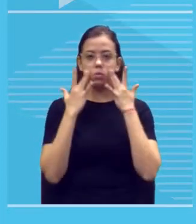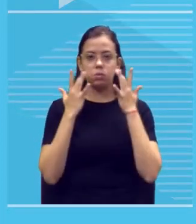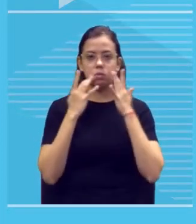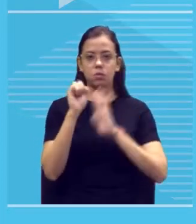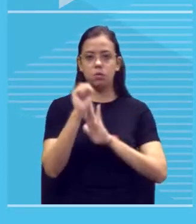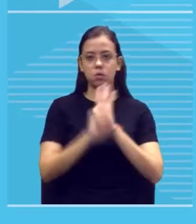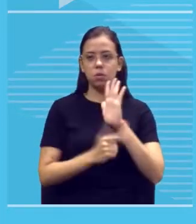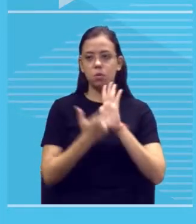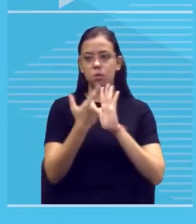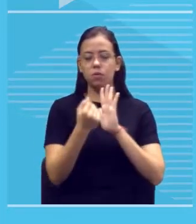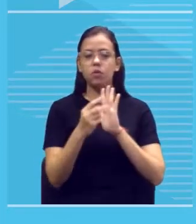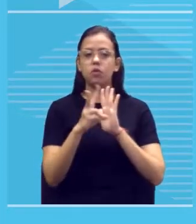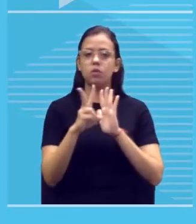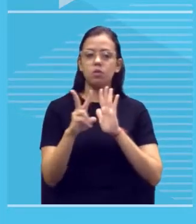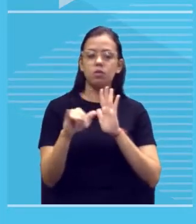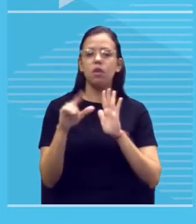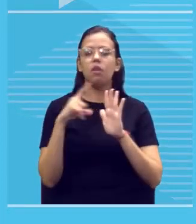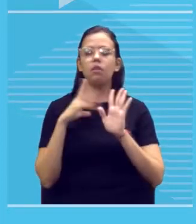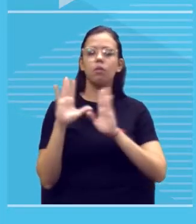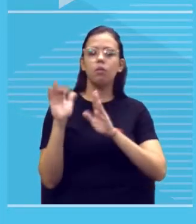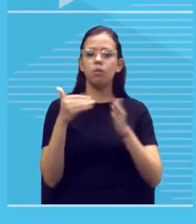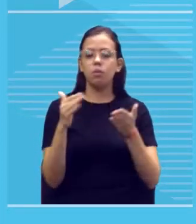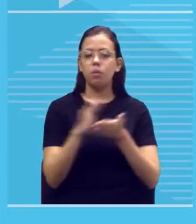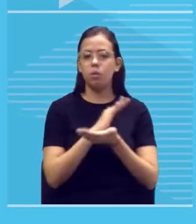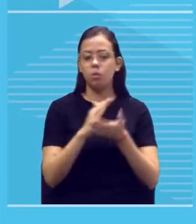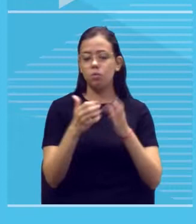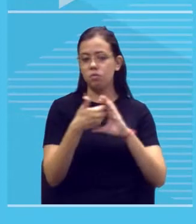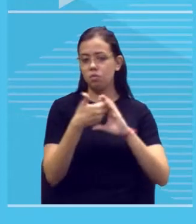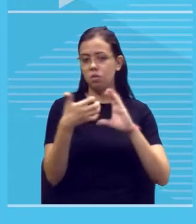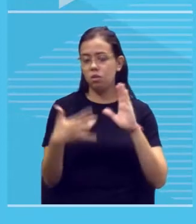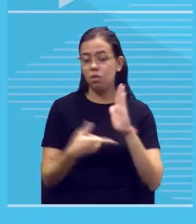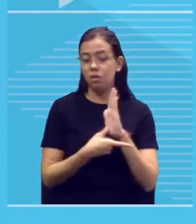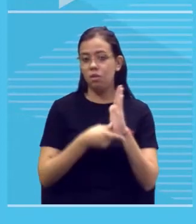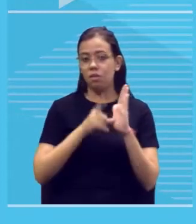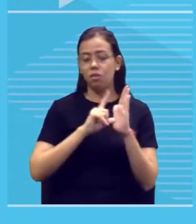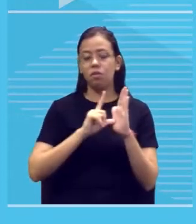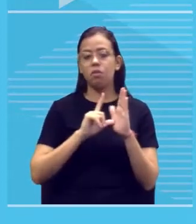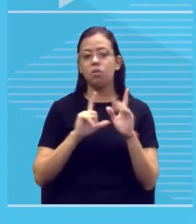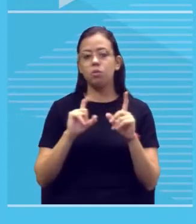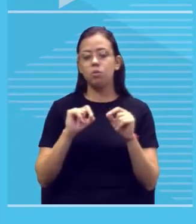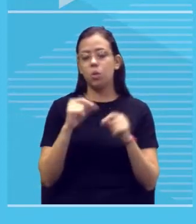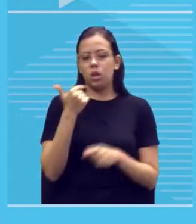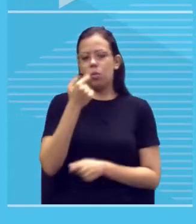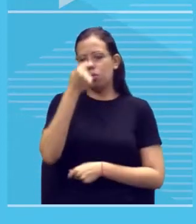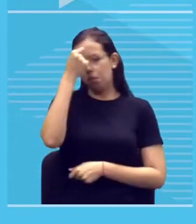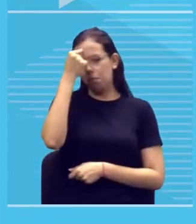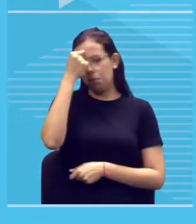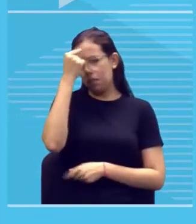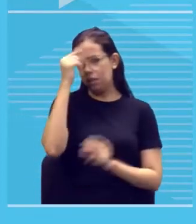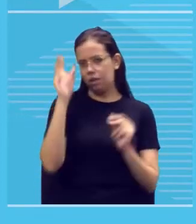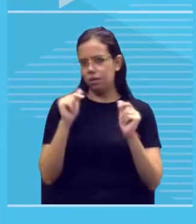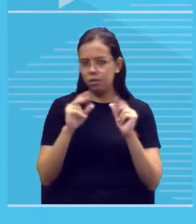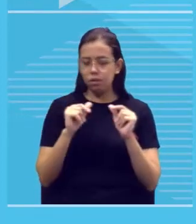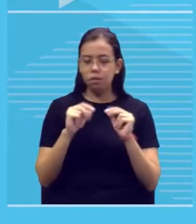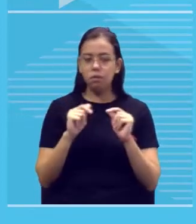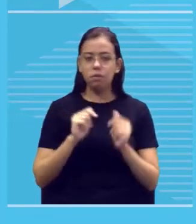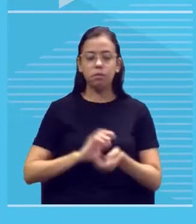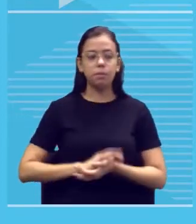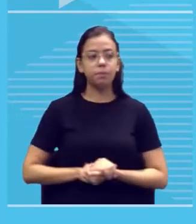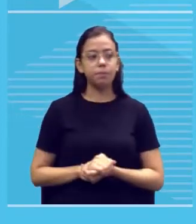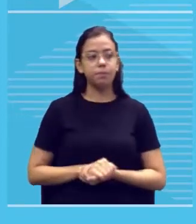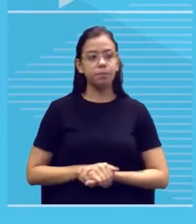e muitos aspectos que ainda não tinha sido tinham sido pensado antes e aí